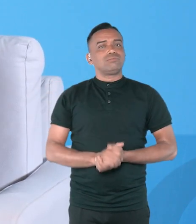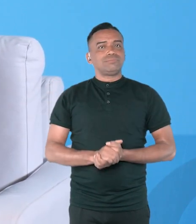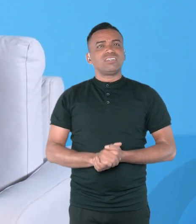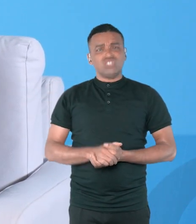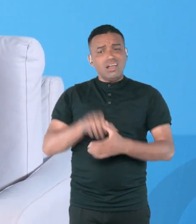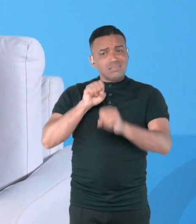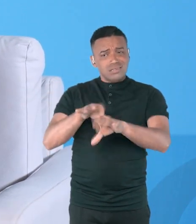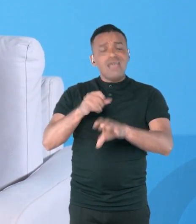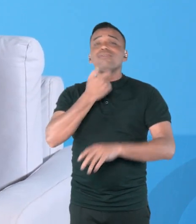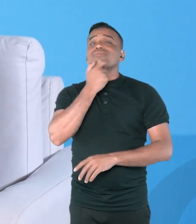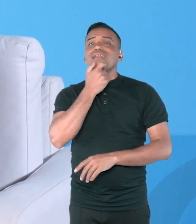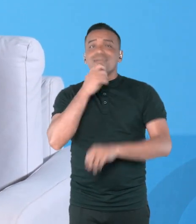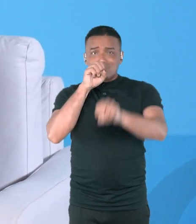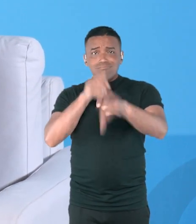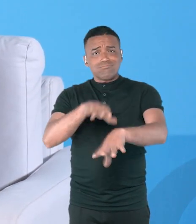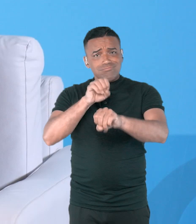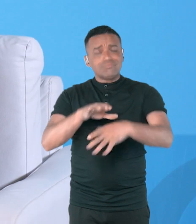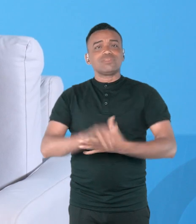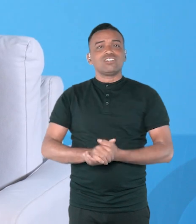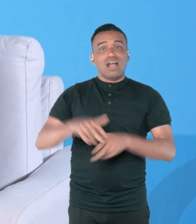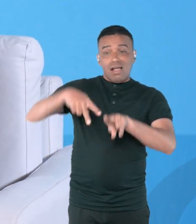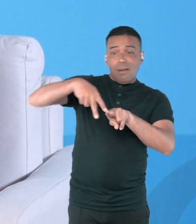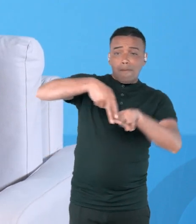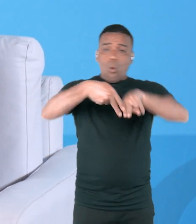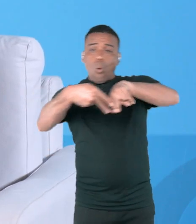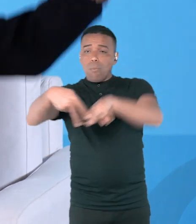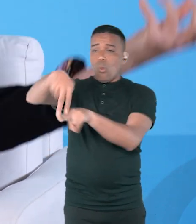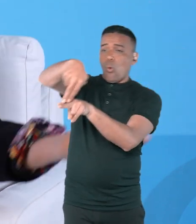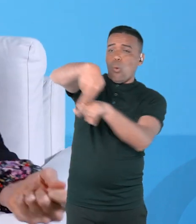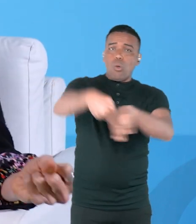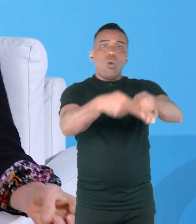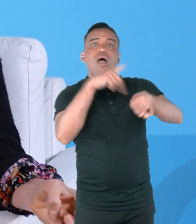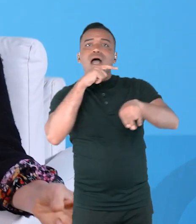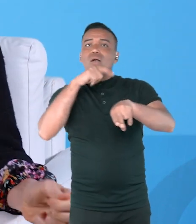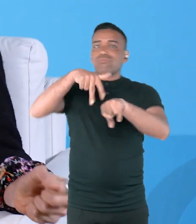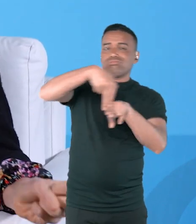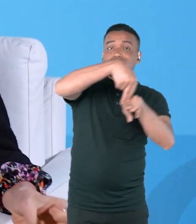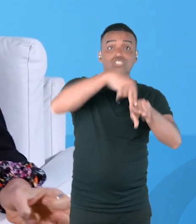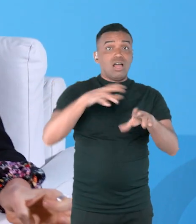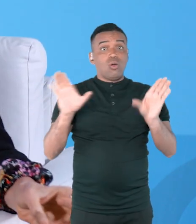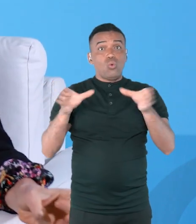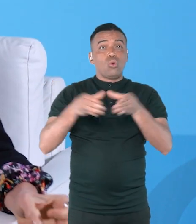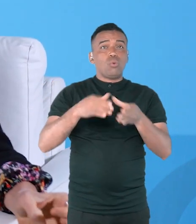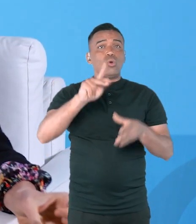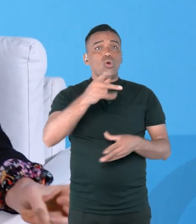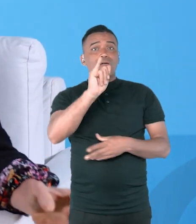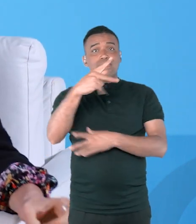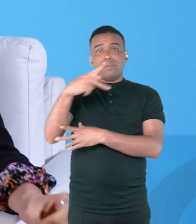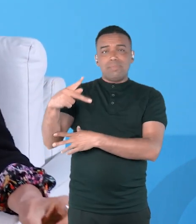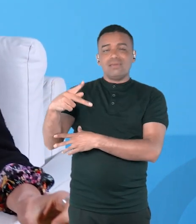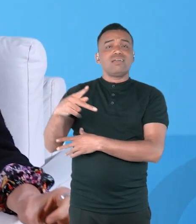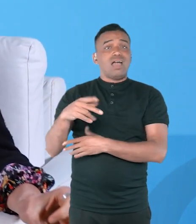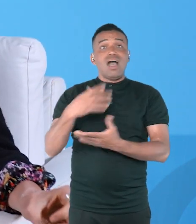Eu já dei aula de inglês, já surfei ondas imensas, já morei numa comunidade hippie,